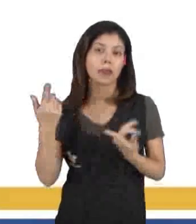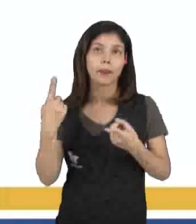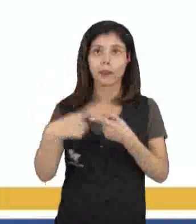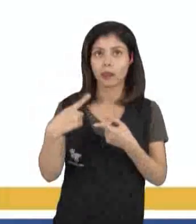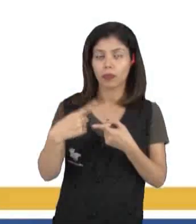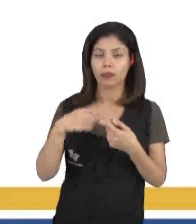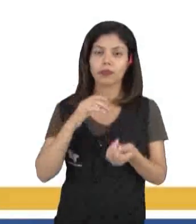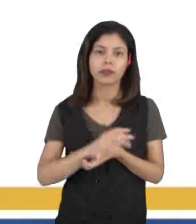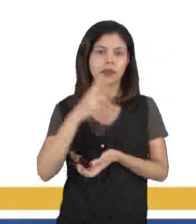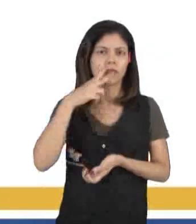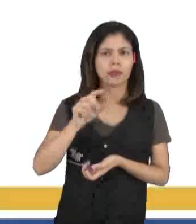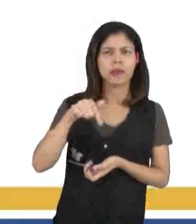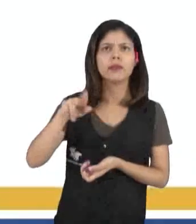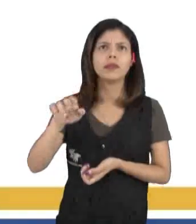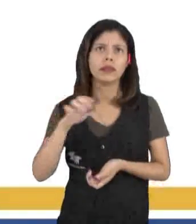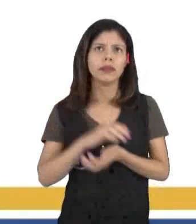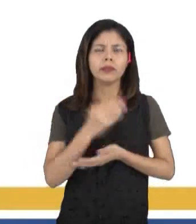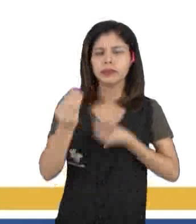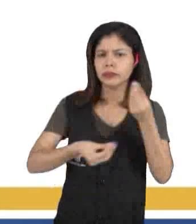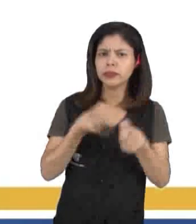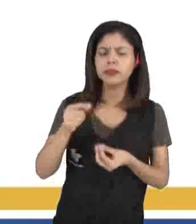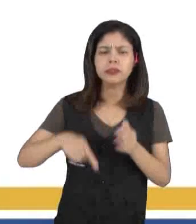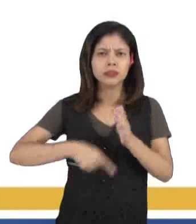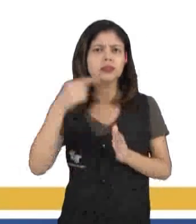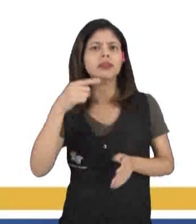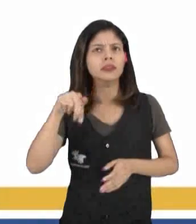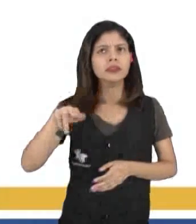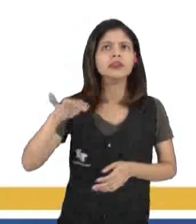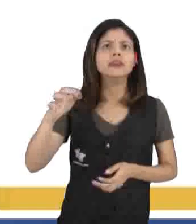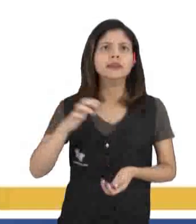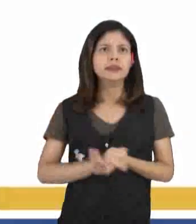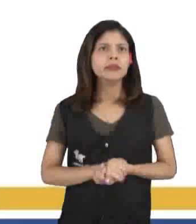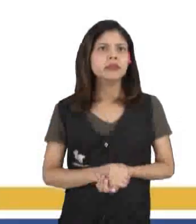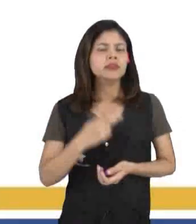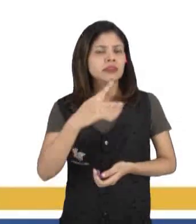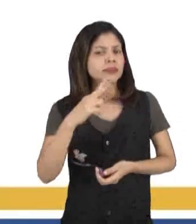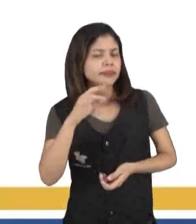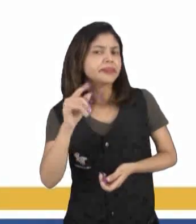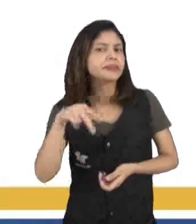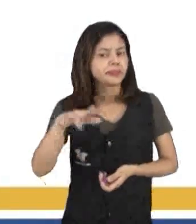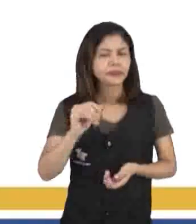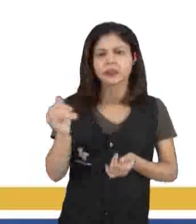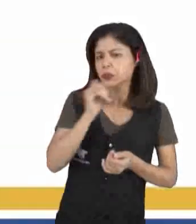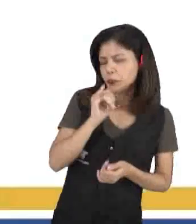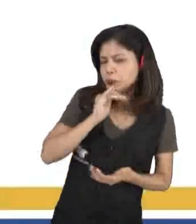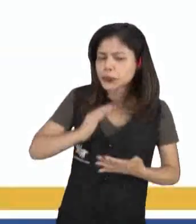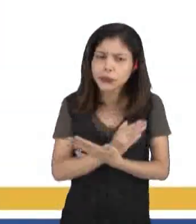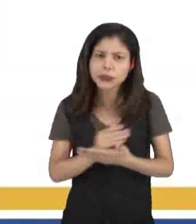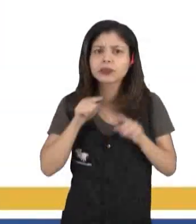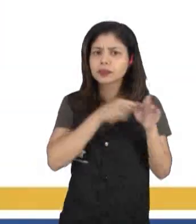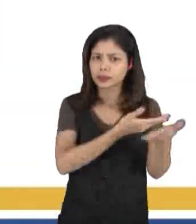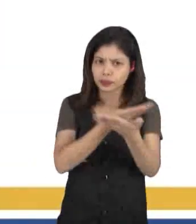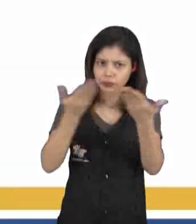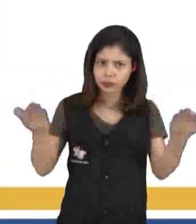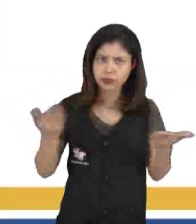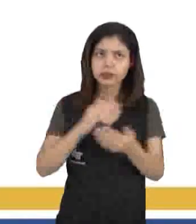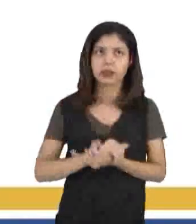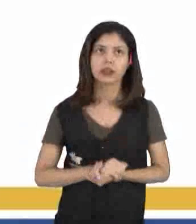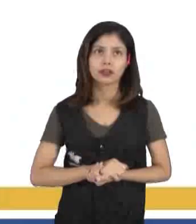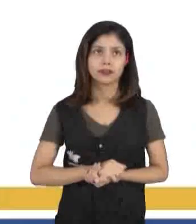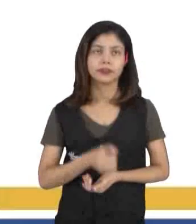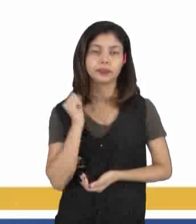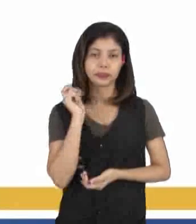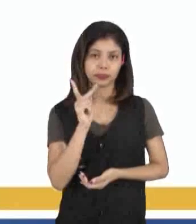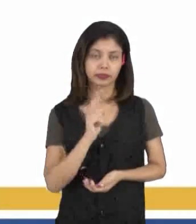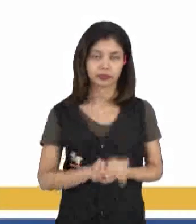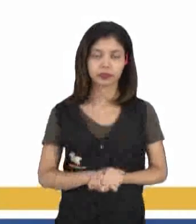são o porquê, visto que, como, uma vez que, posto que. Então, são alguns exemplos aí de orações